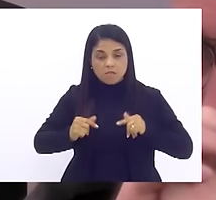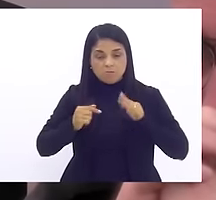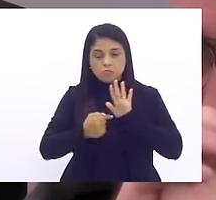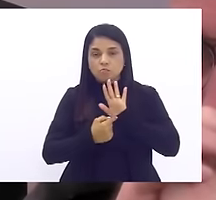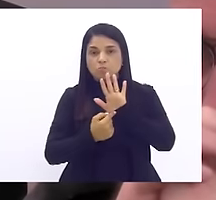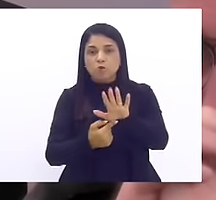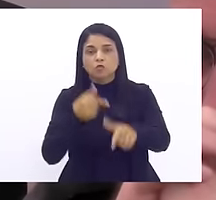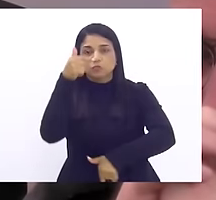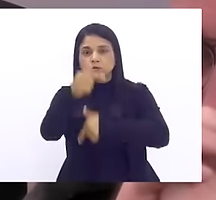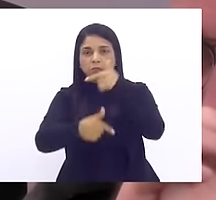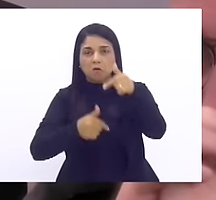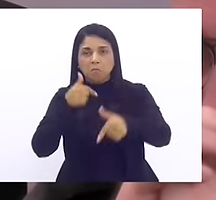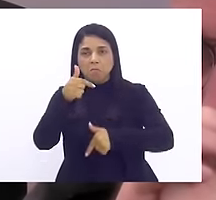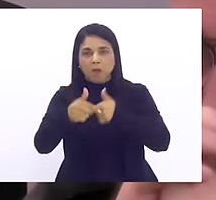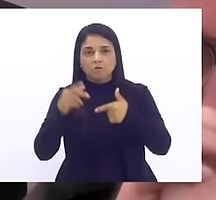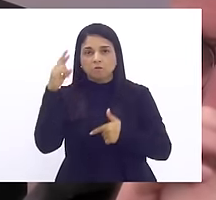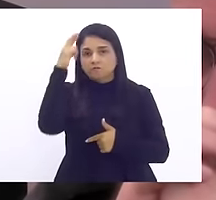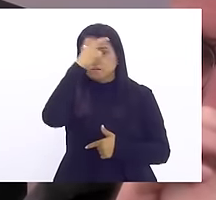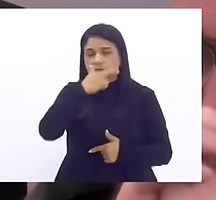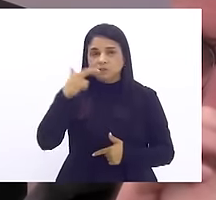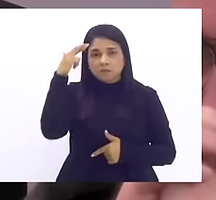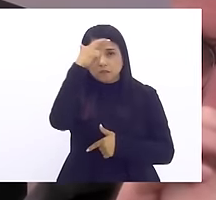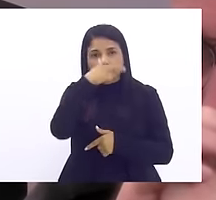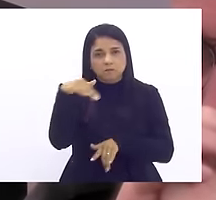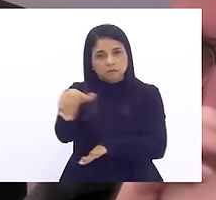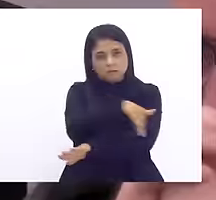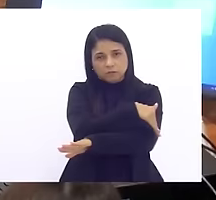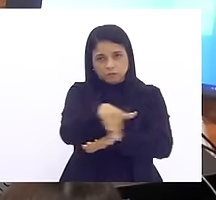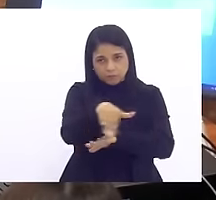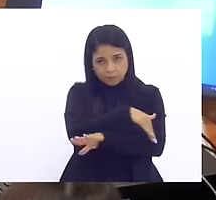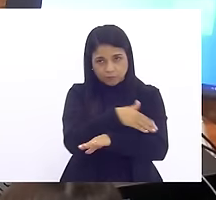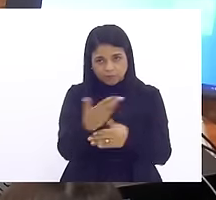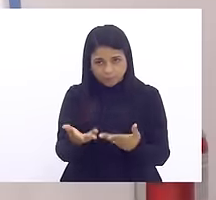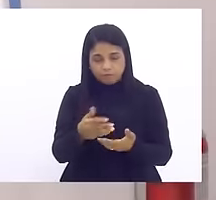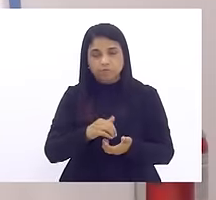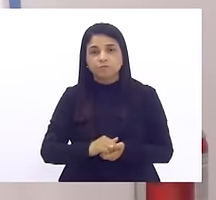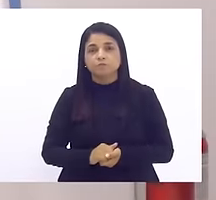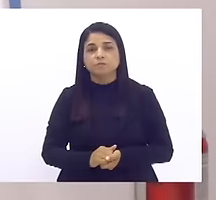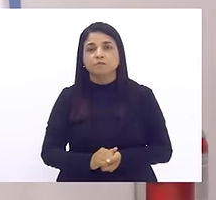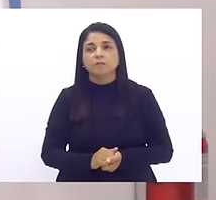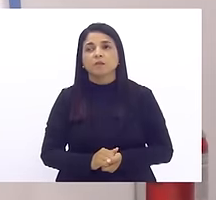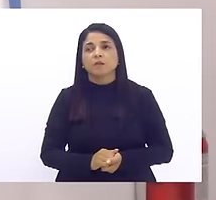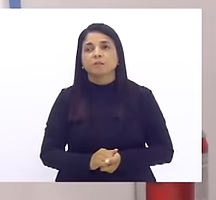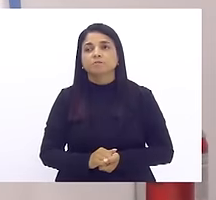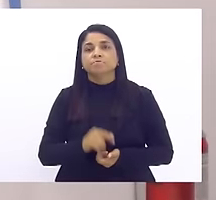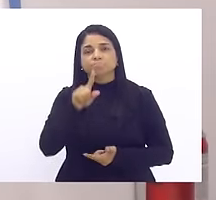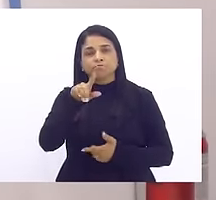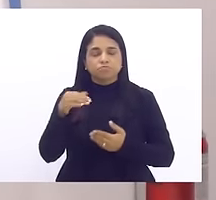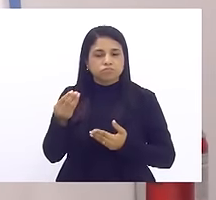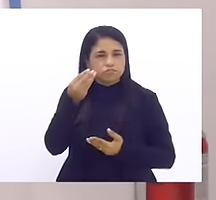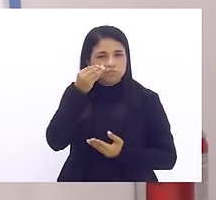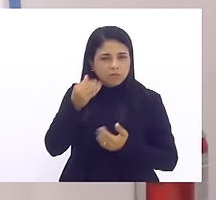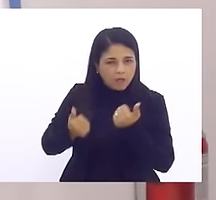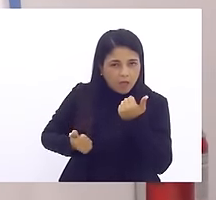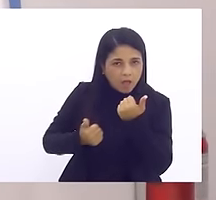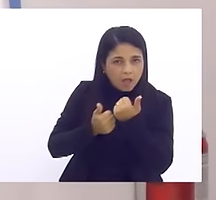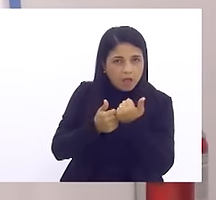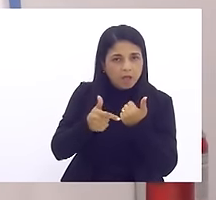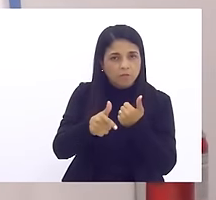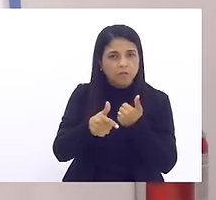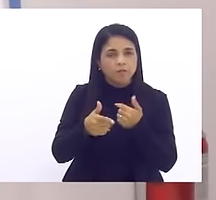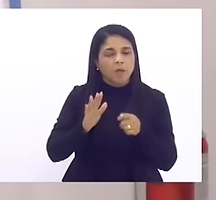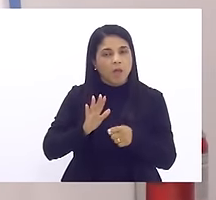agente de trânsito está fiscalizando as ruas entendeu Deputado Agora Numa tentativa aqui de contribuir o que a gente já tem